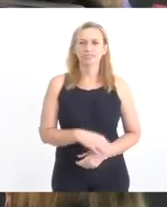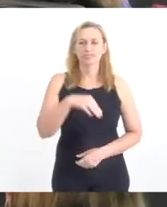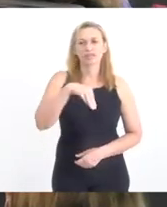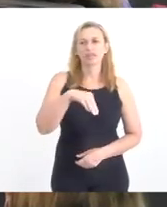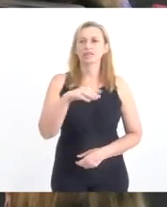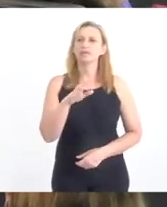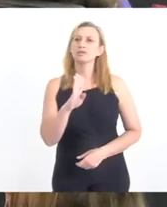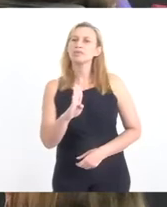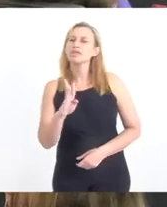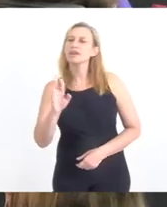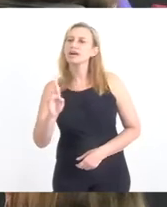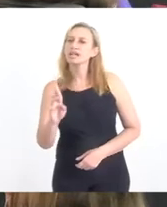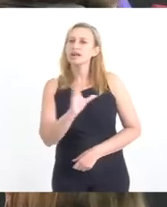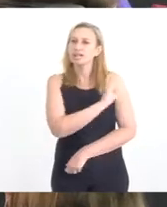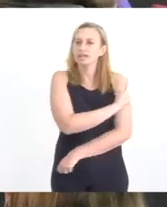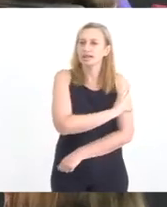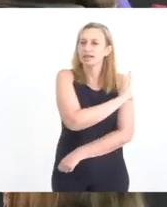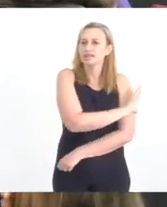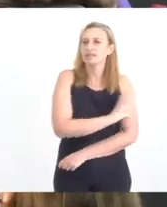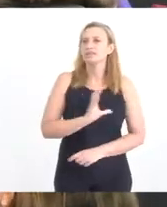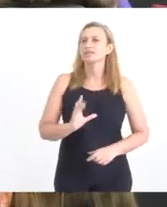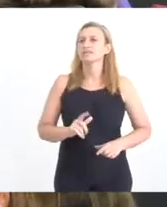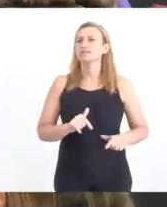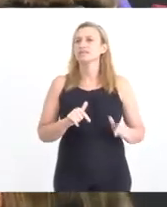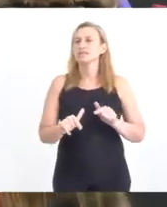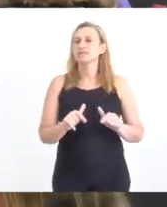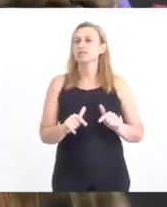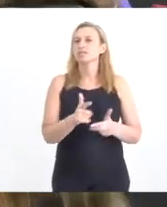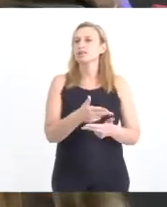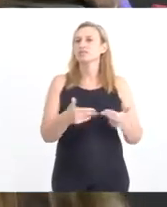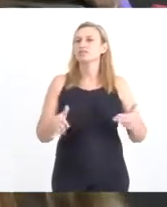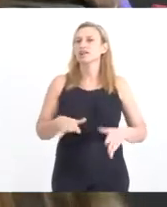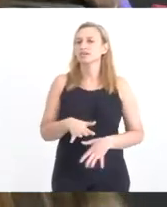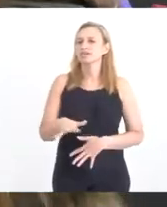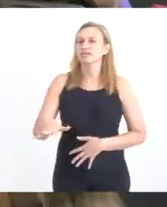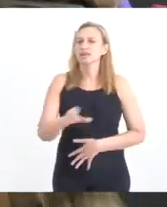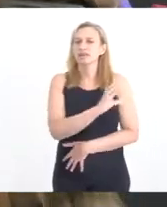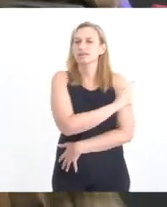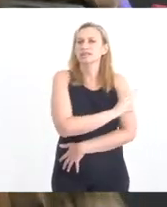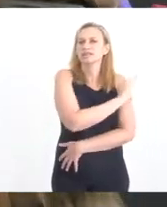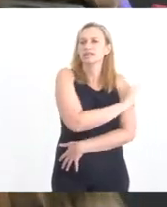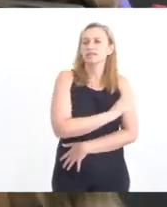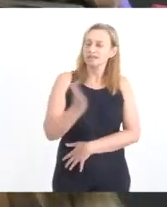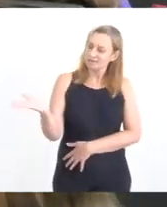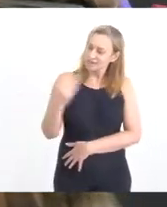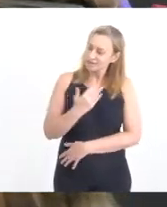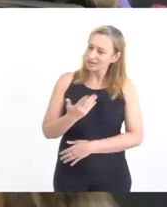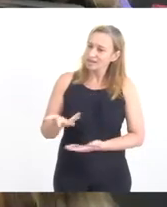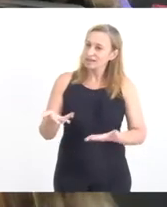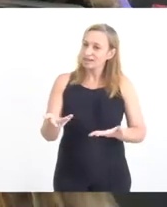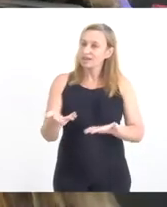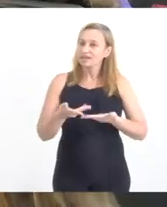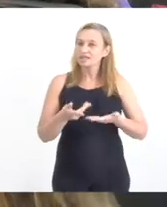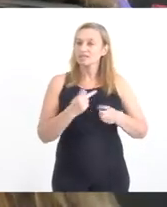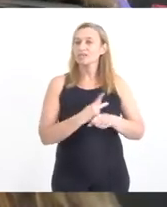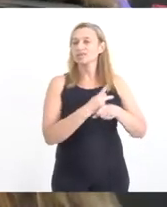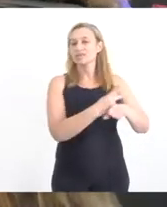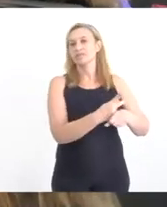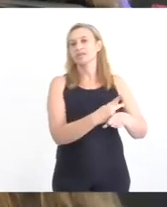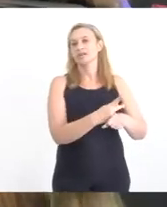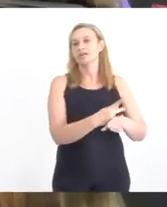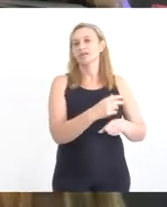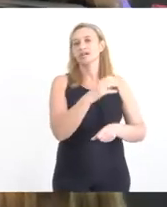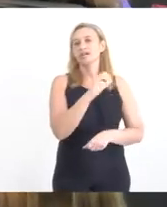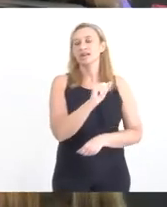NBR Campos que atua em várias favelas de Campos vem aqui receber esse prêmio para